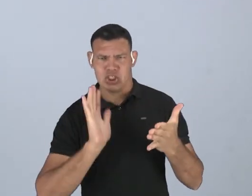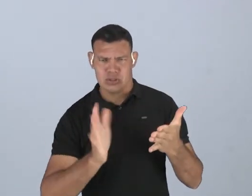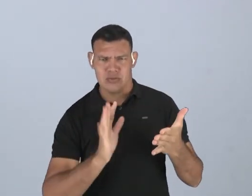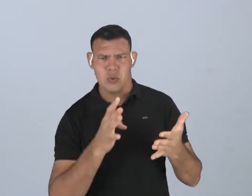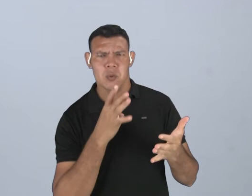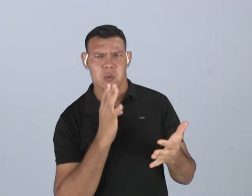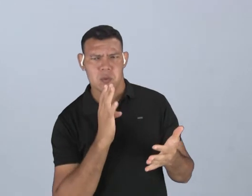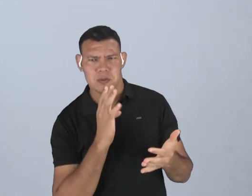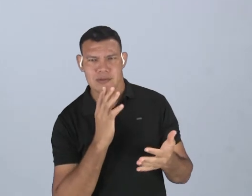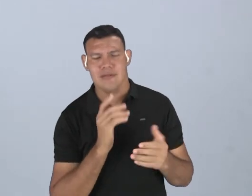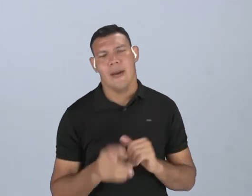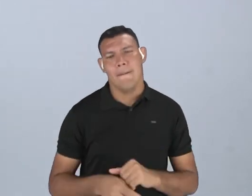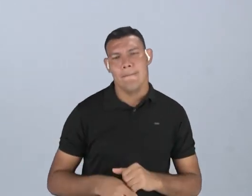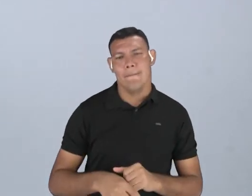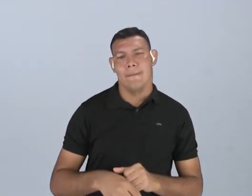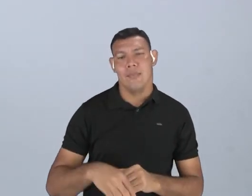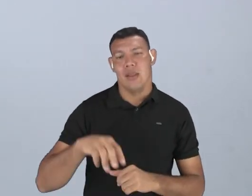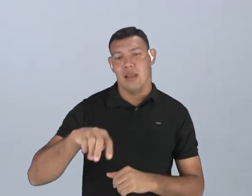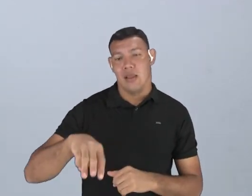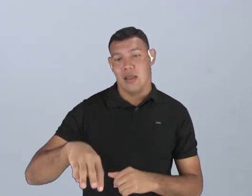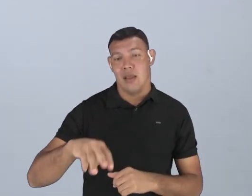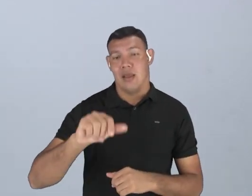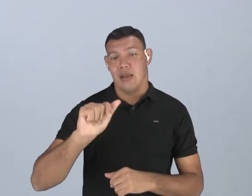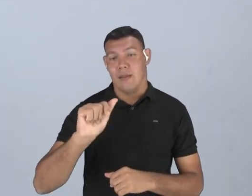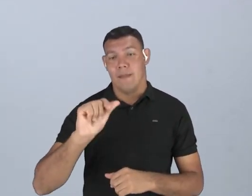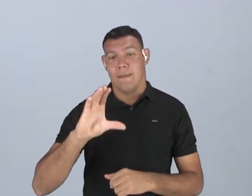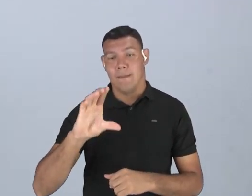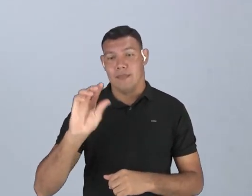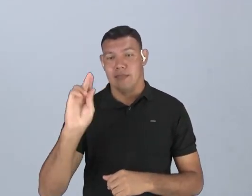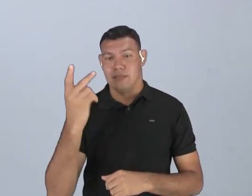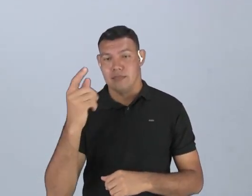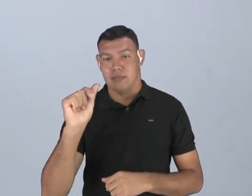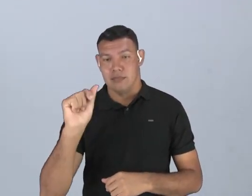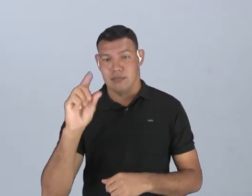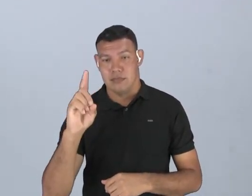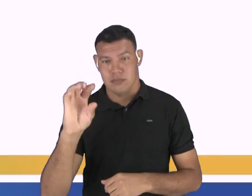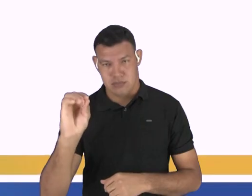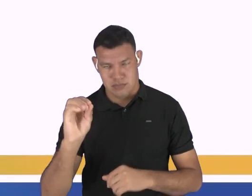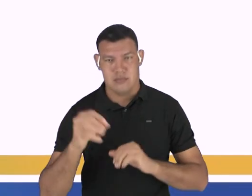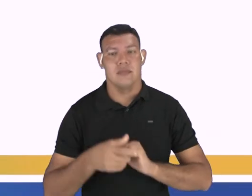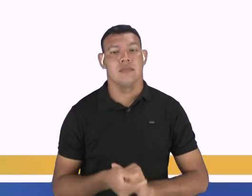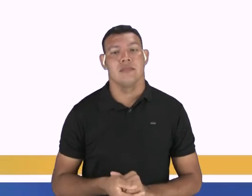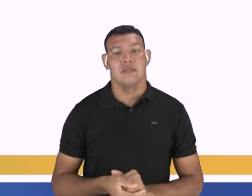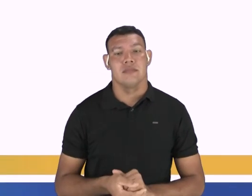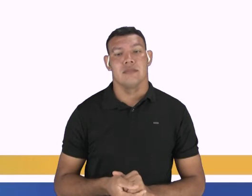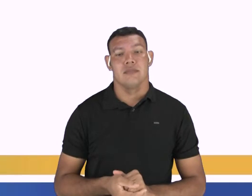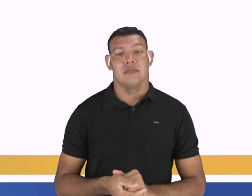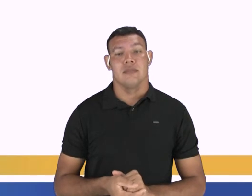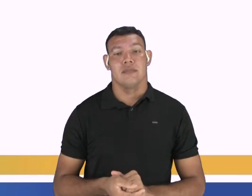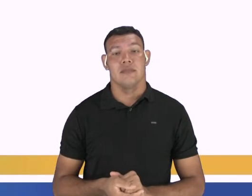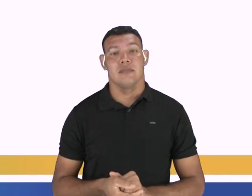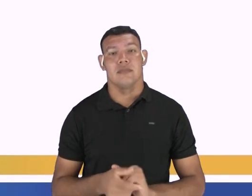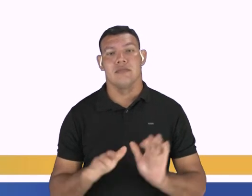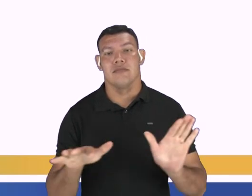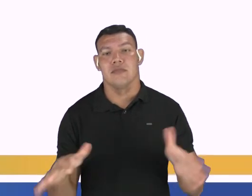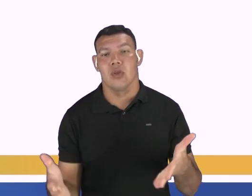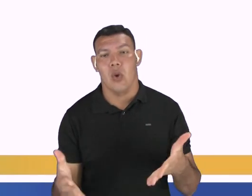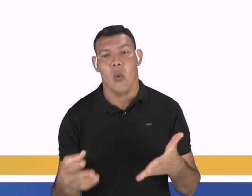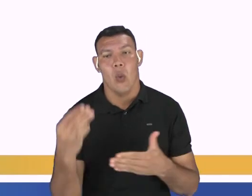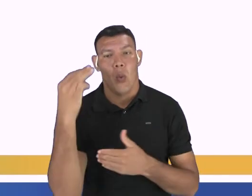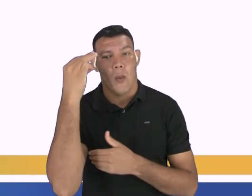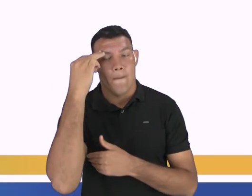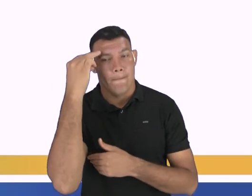Machado de Assis e das suas obras célebres, dentre elas, Memórias Póstumas de Brás Cubas. Olha